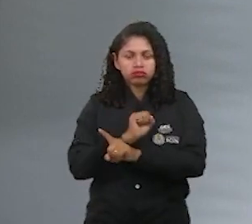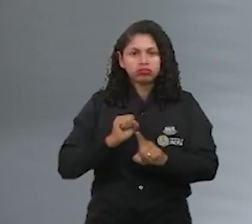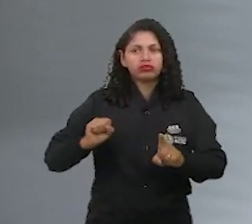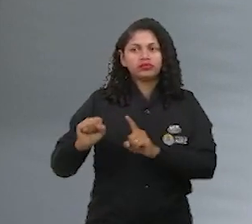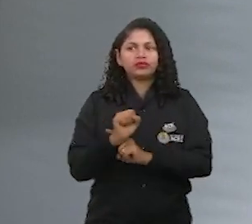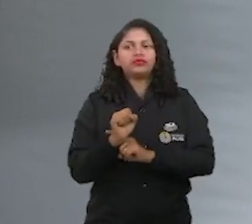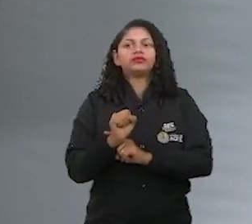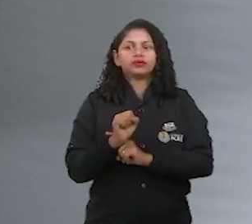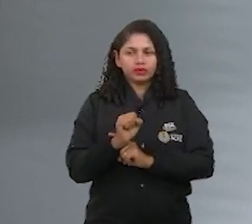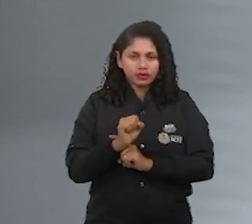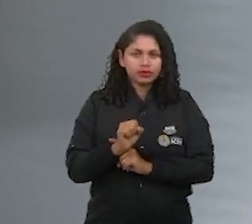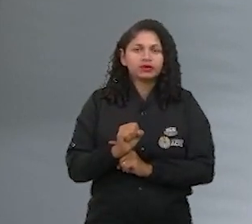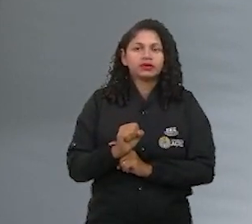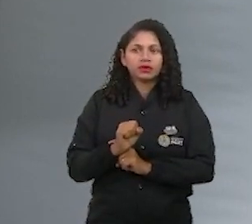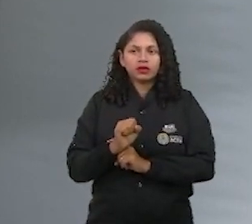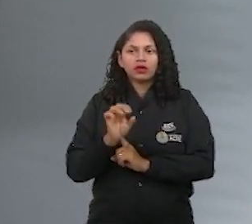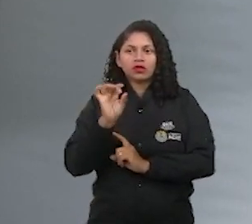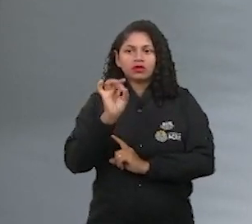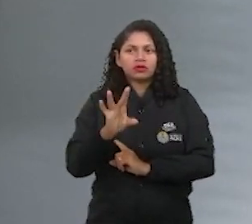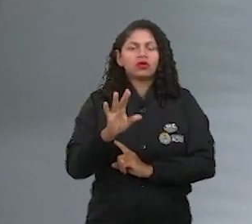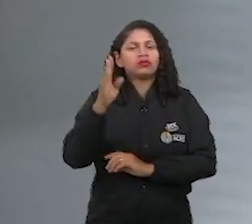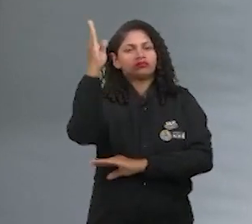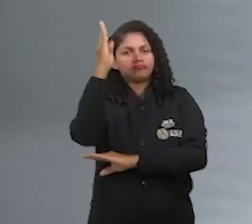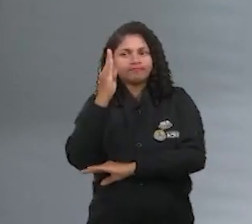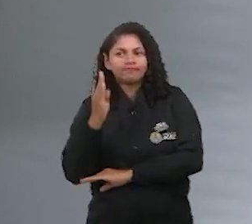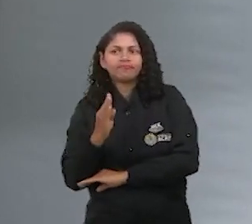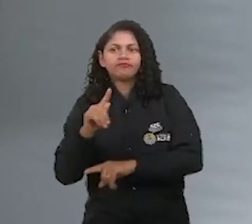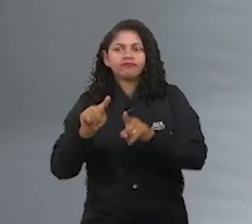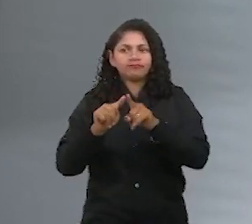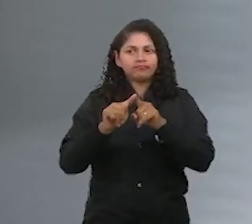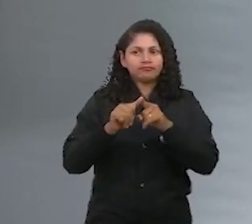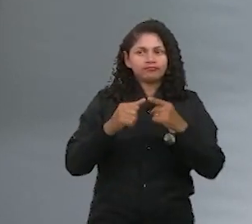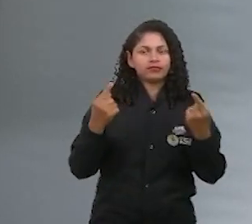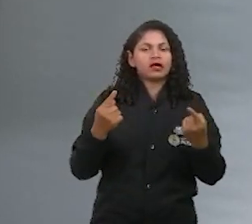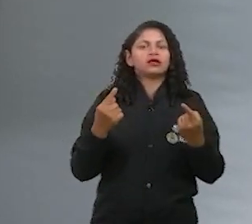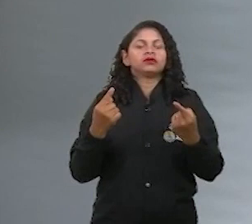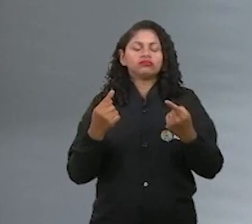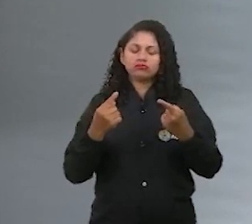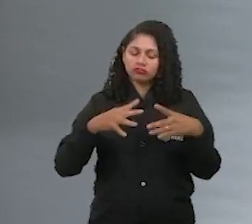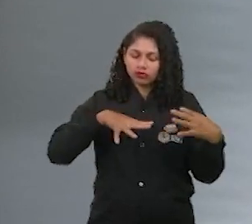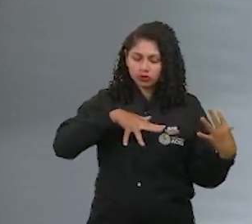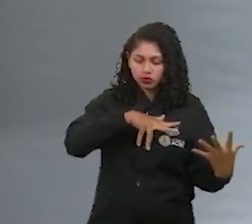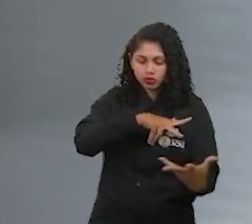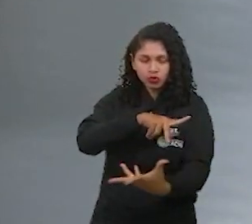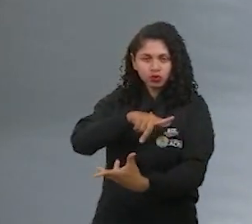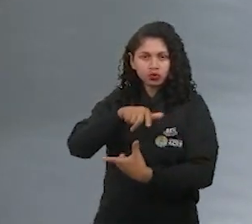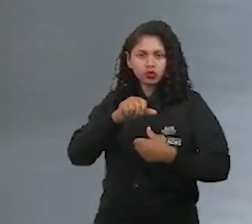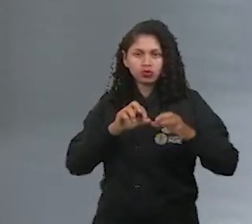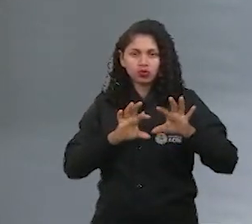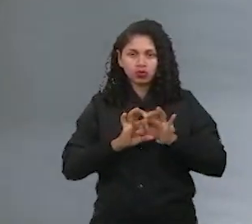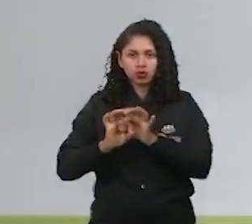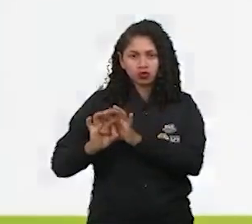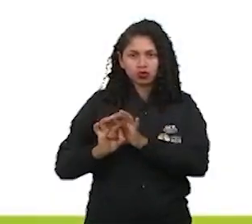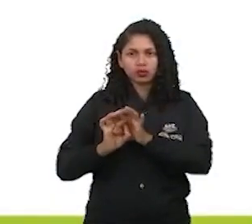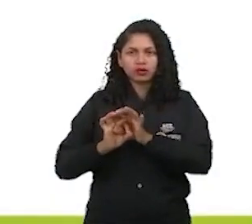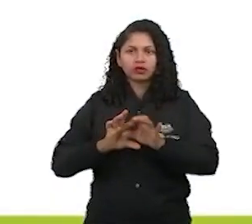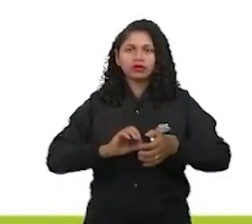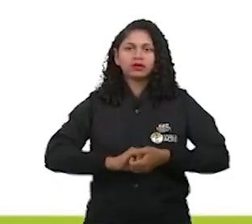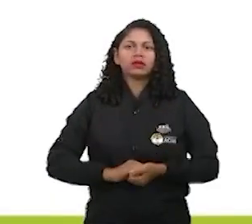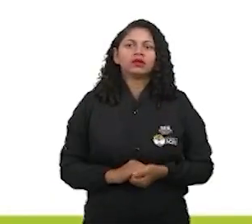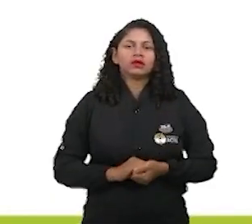muito turbulento, não só para o Brasil, mas o mundo em contexto geral. Certo? Vamos continuar.